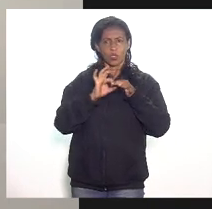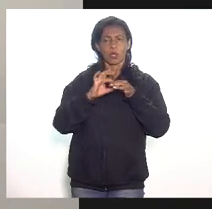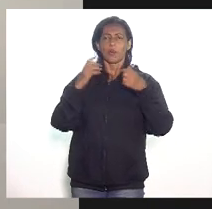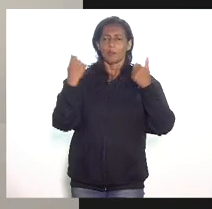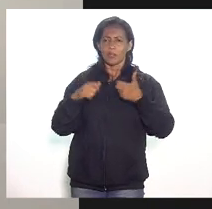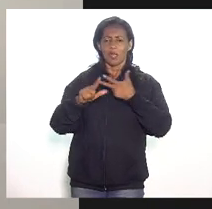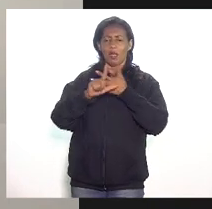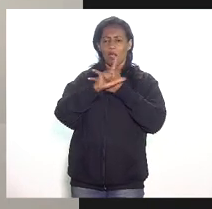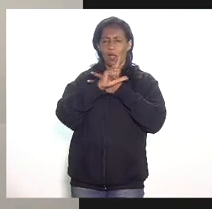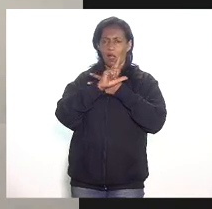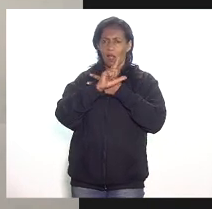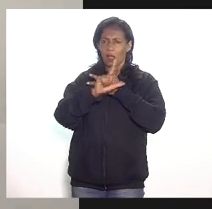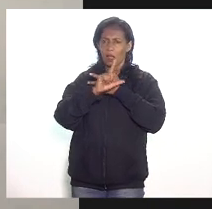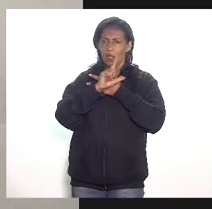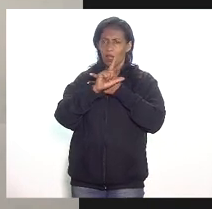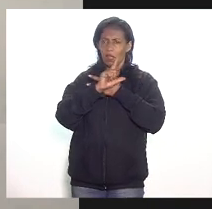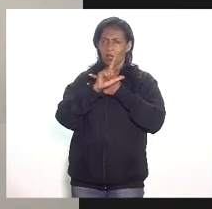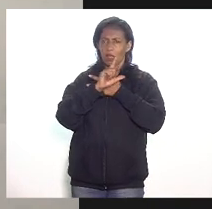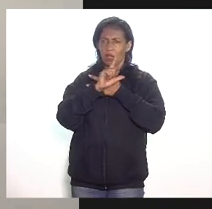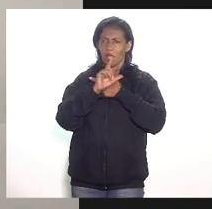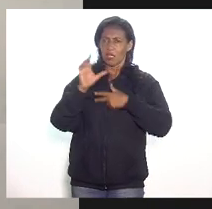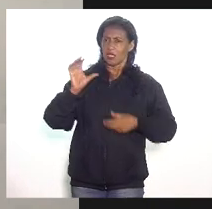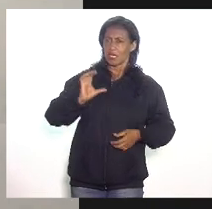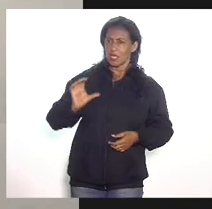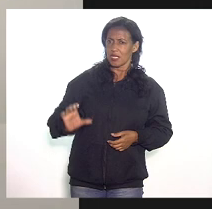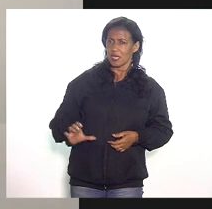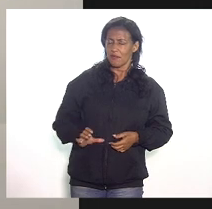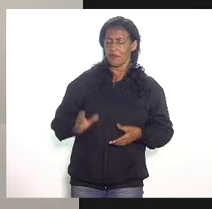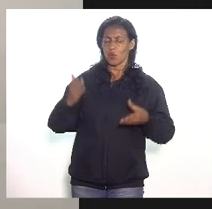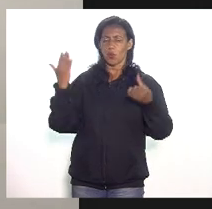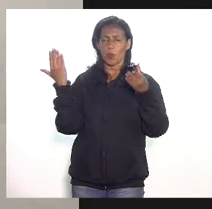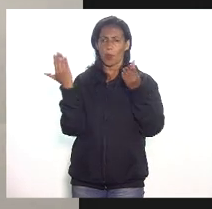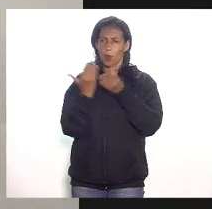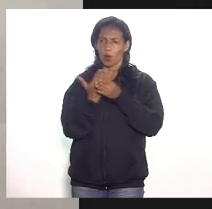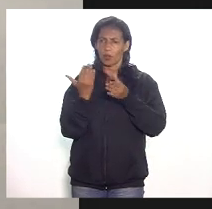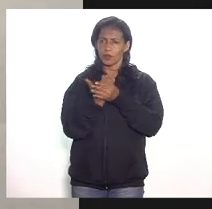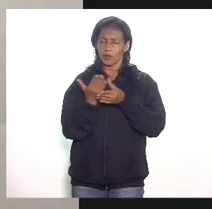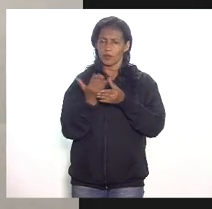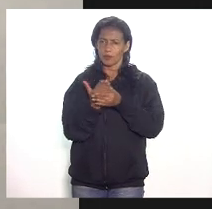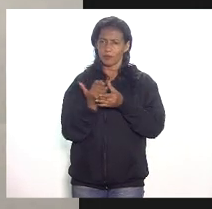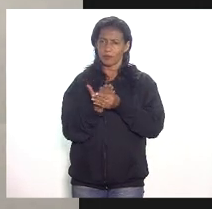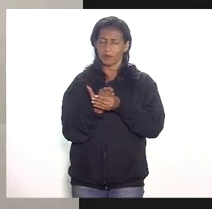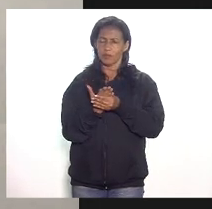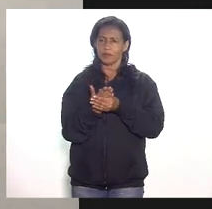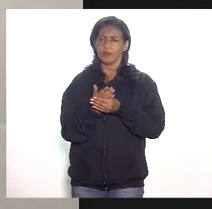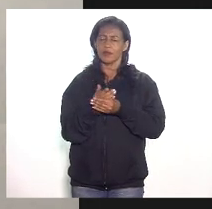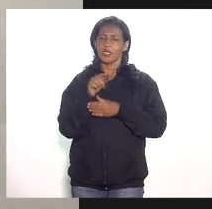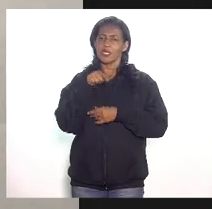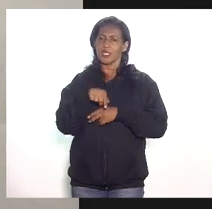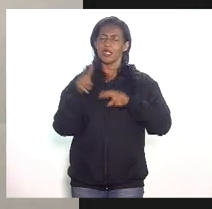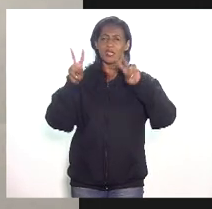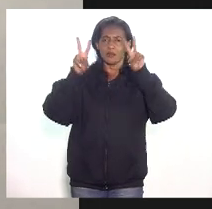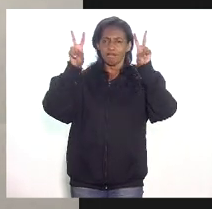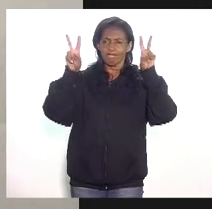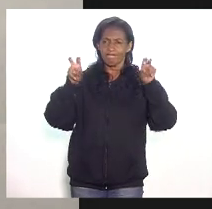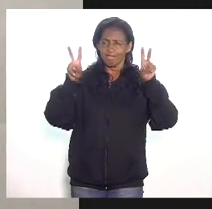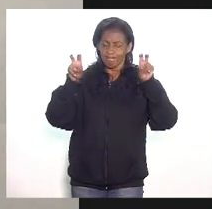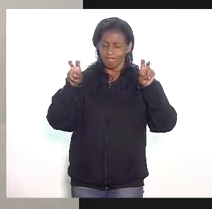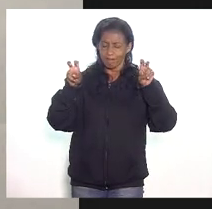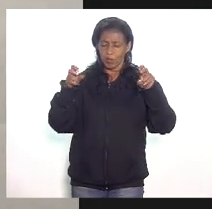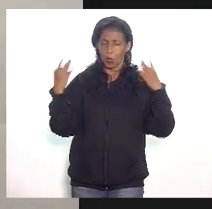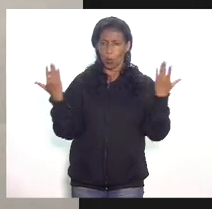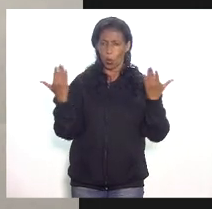direito civil, comercial, penal, processual, e este PL traz no seu